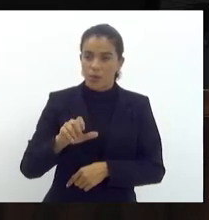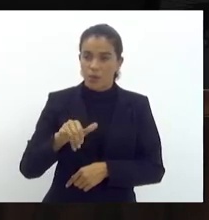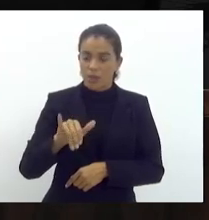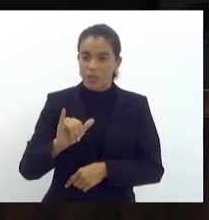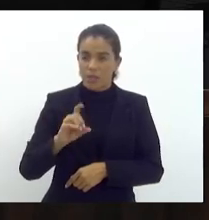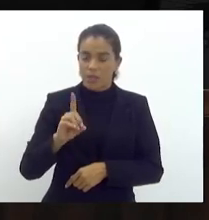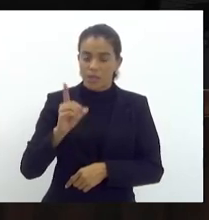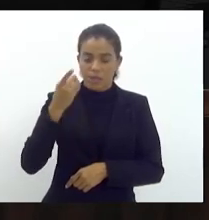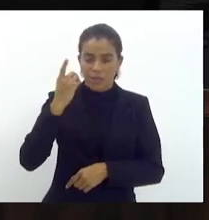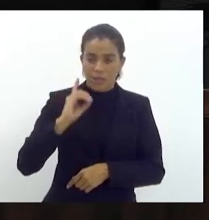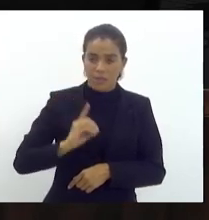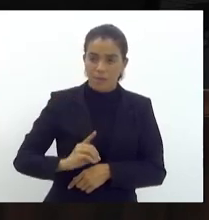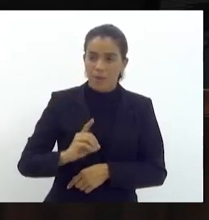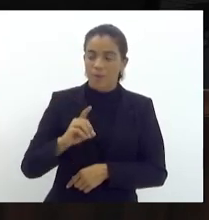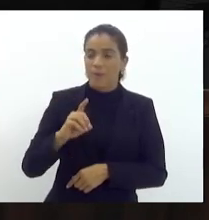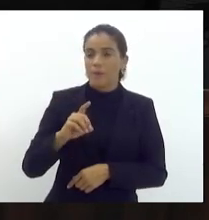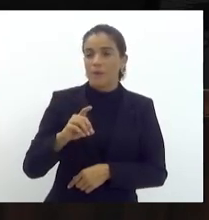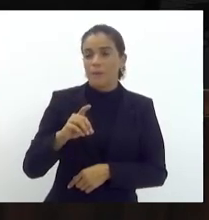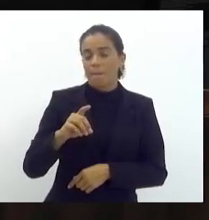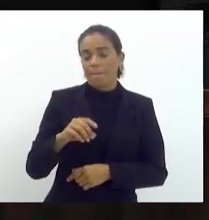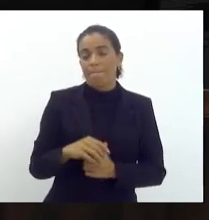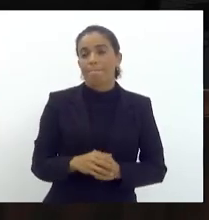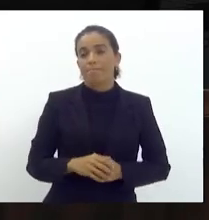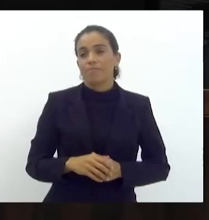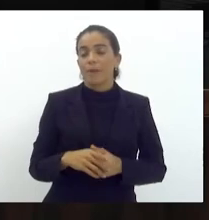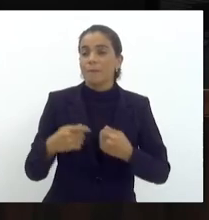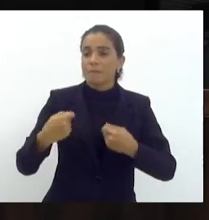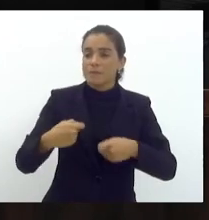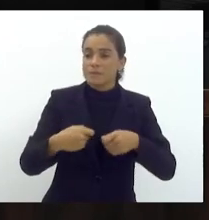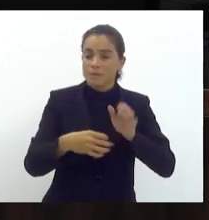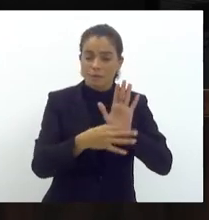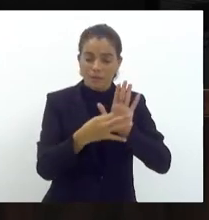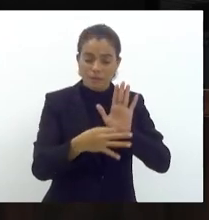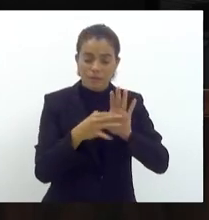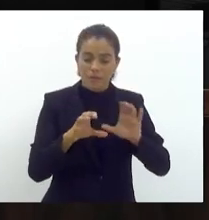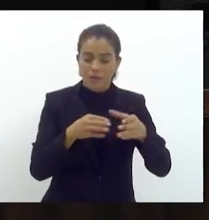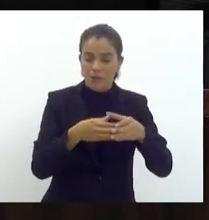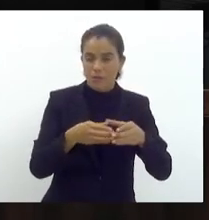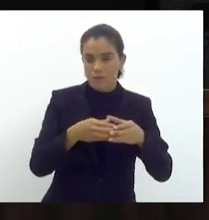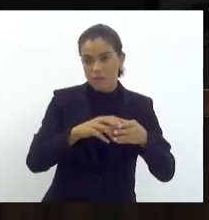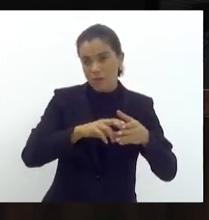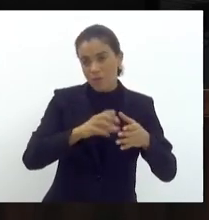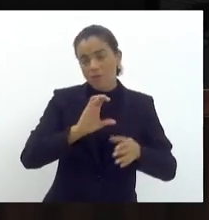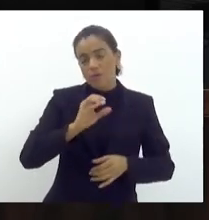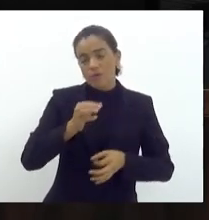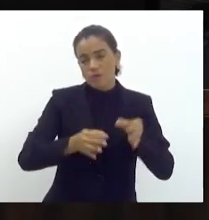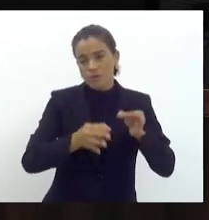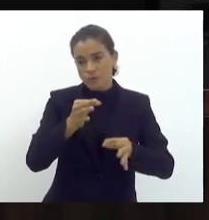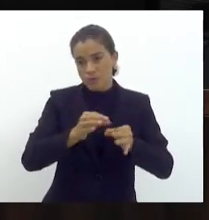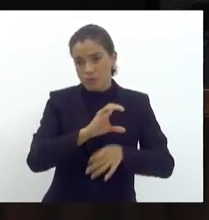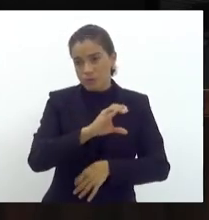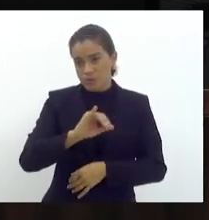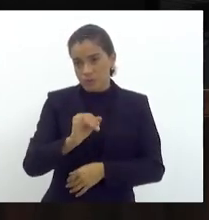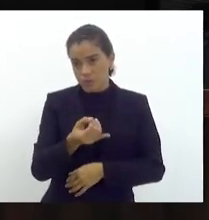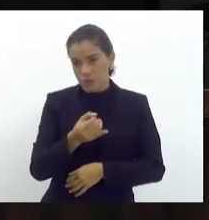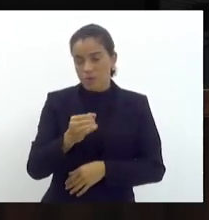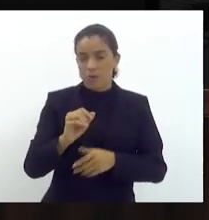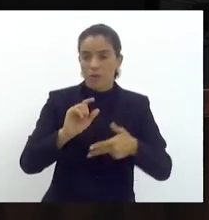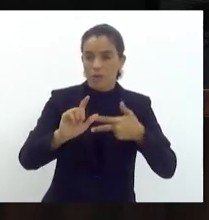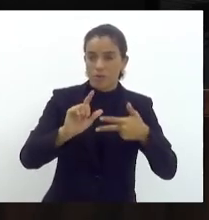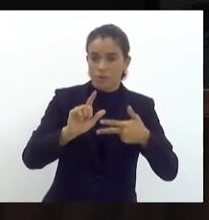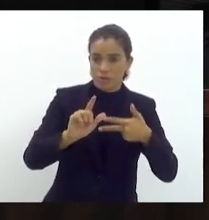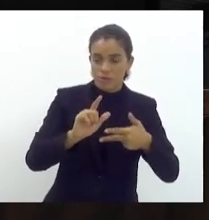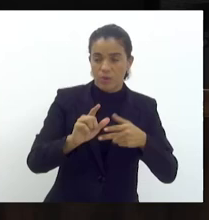Paulo e Carlos Macedo vendendo de pareceres das comissões Constituição e Justiça de legislação